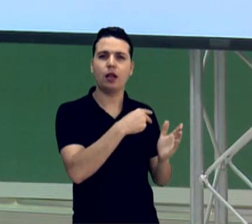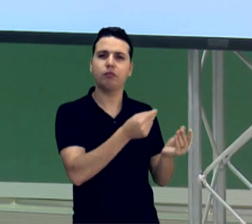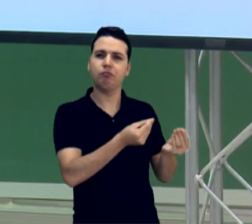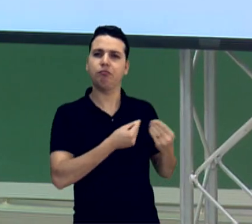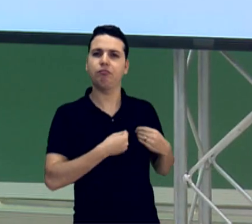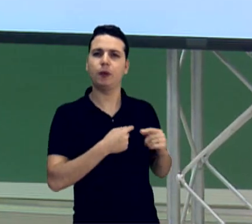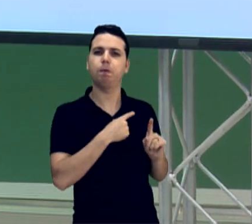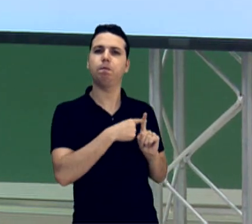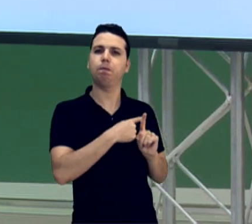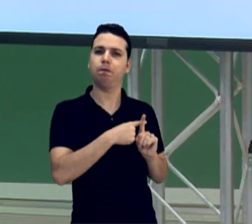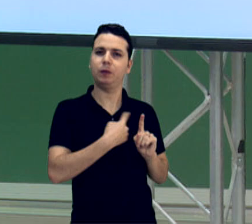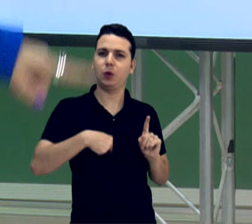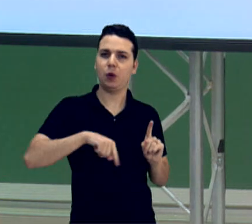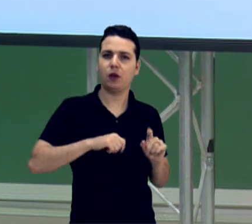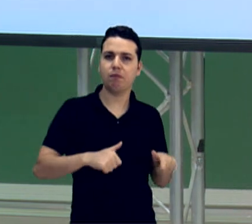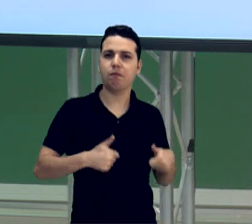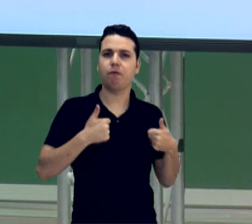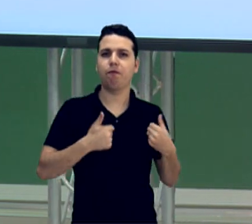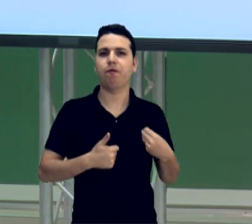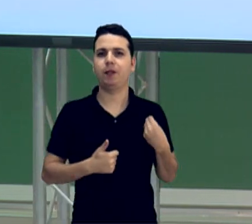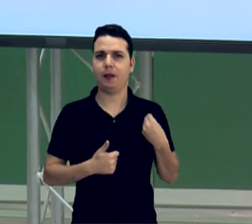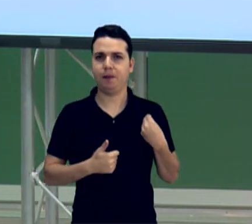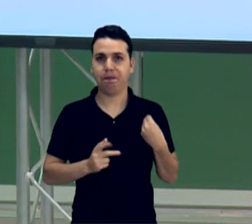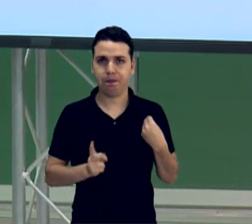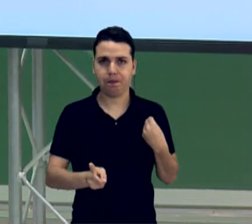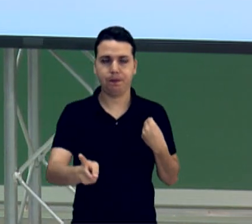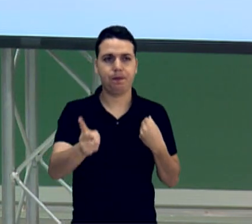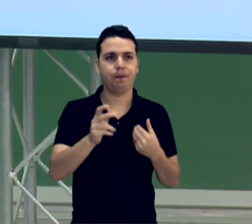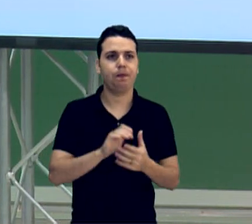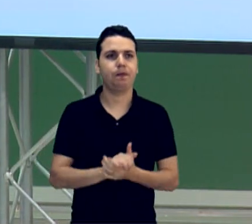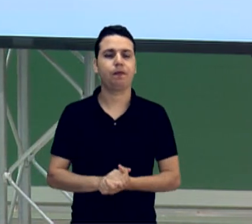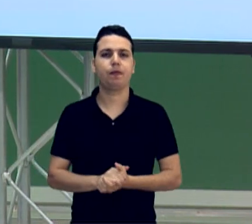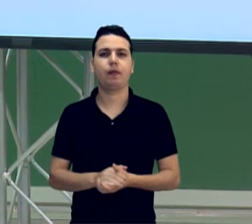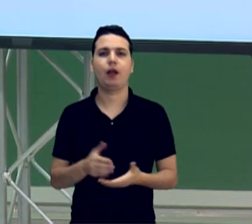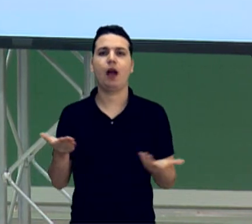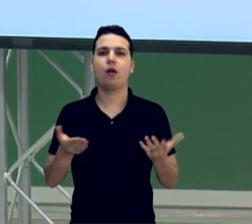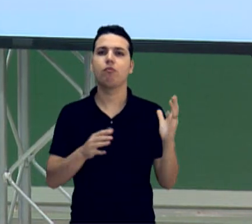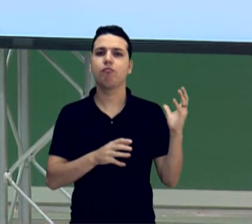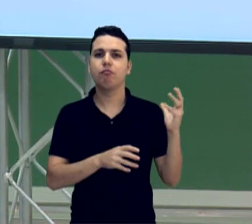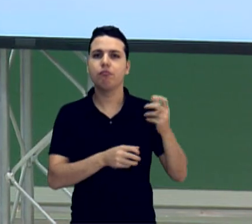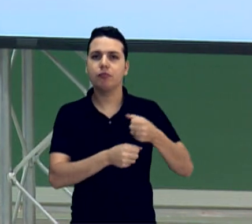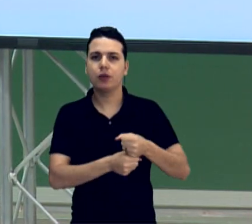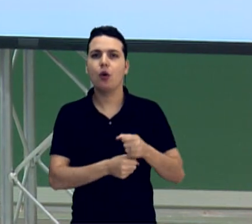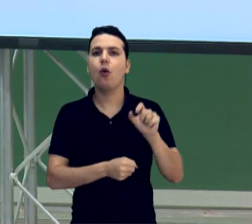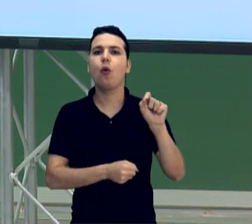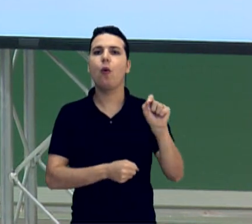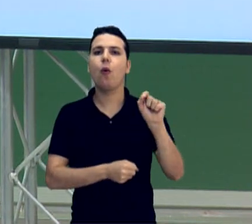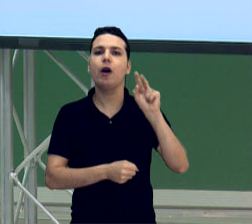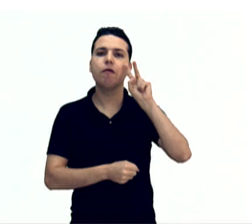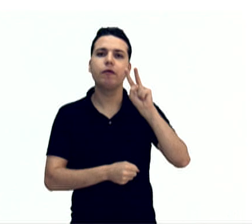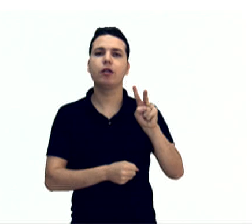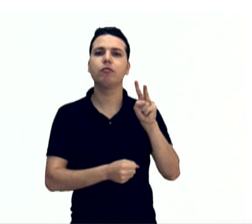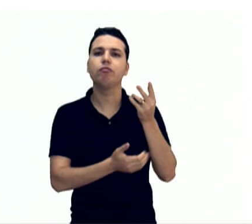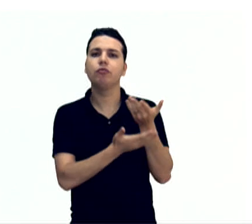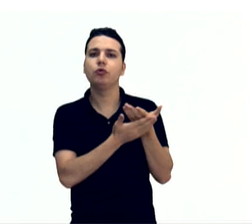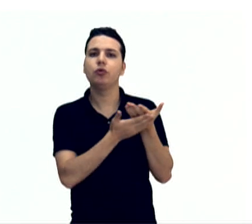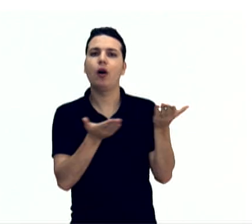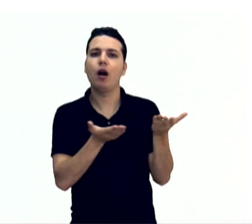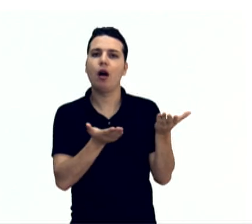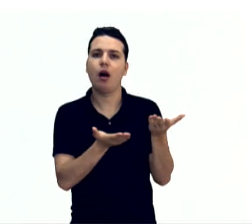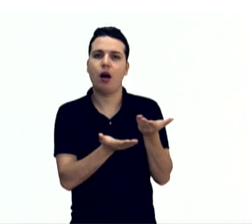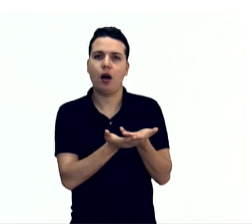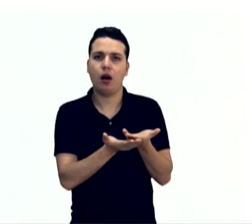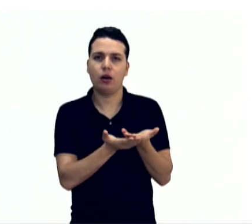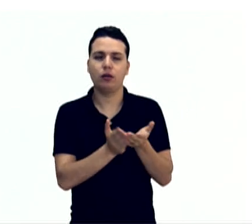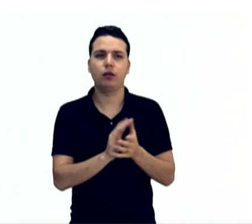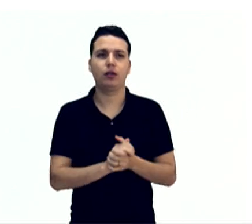melhora da nossa vida, né? Vamos adiante. Agora, vamos retomar, então, o que a gente viu na aula de hoje. Retomamos mais um pouquinho